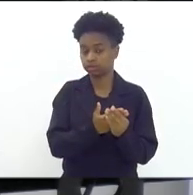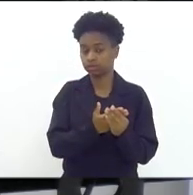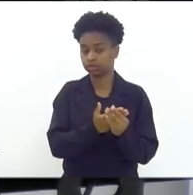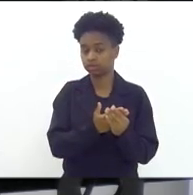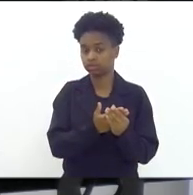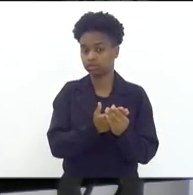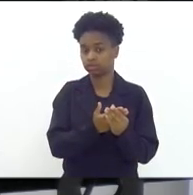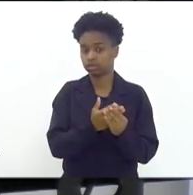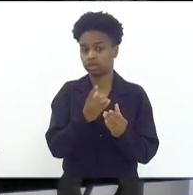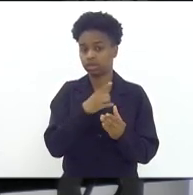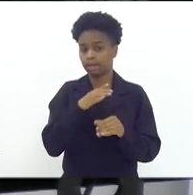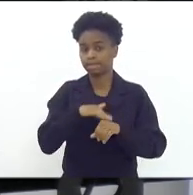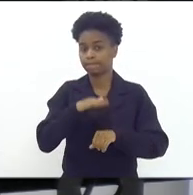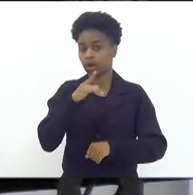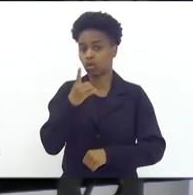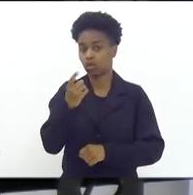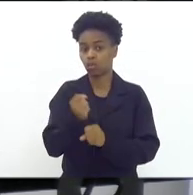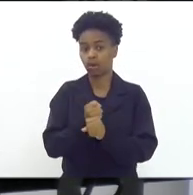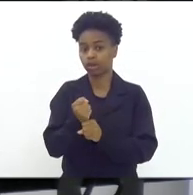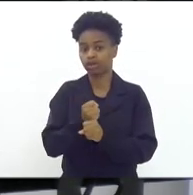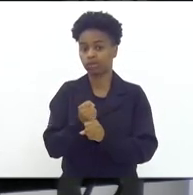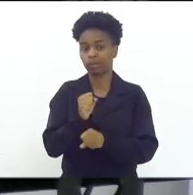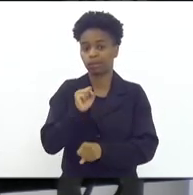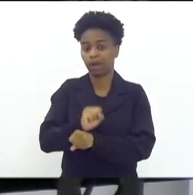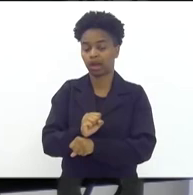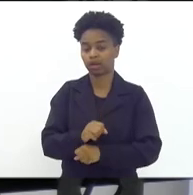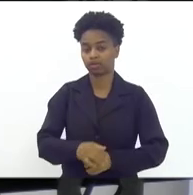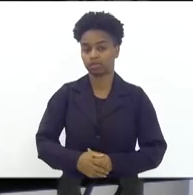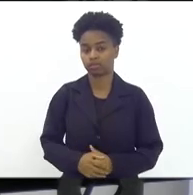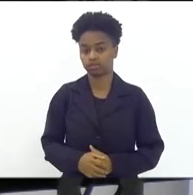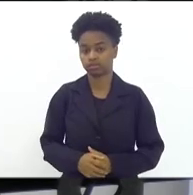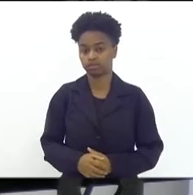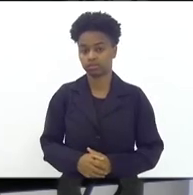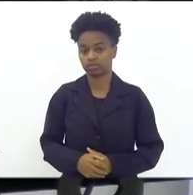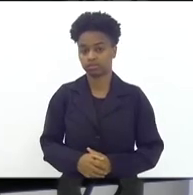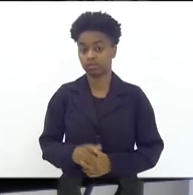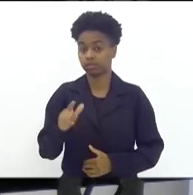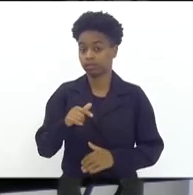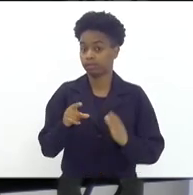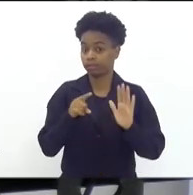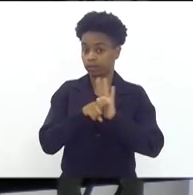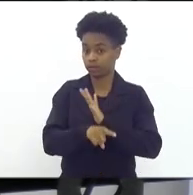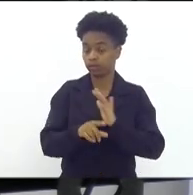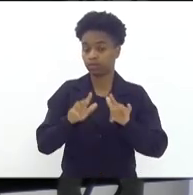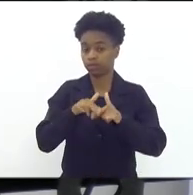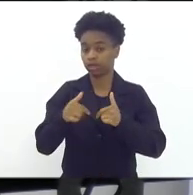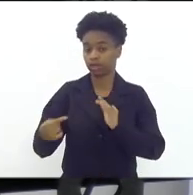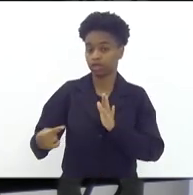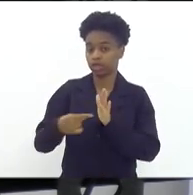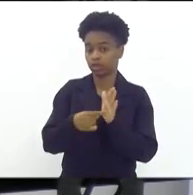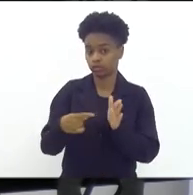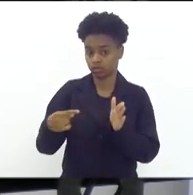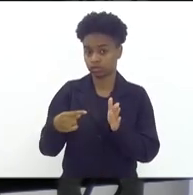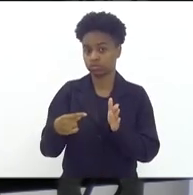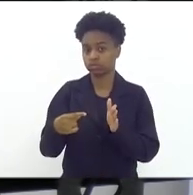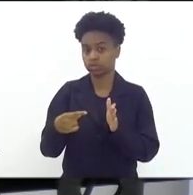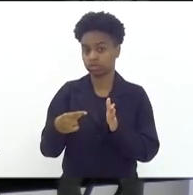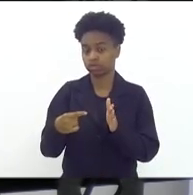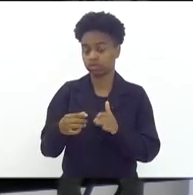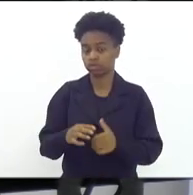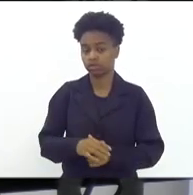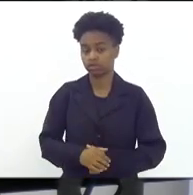menos há mais de um ano sem qualquer movimentação essa pergunta é baseada numa denúncia que chegou pelo Canal de comunicação da